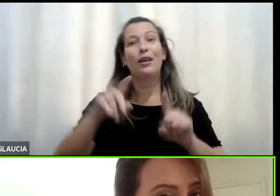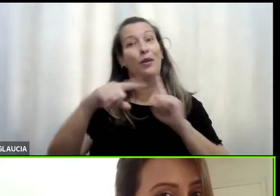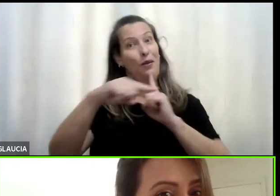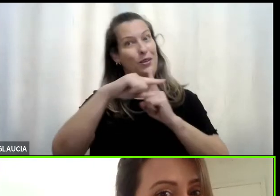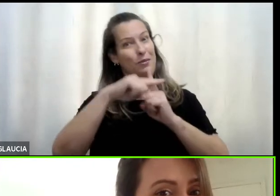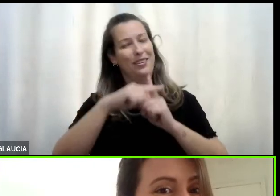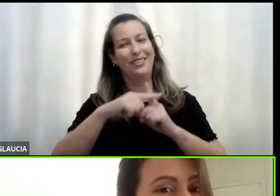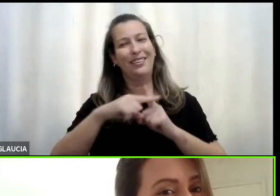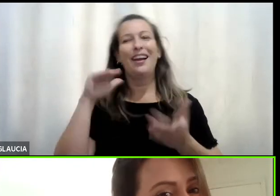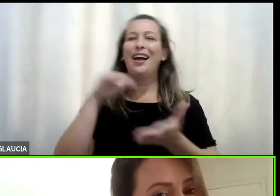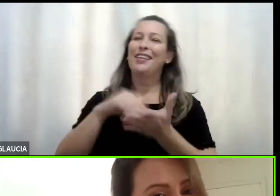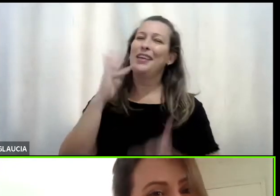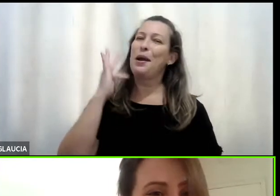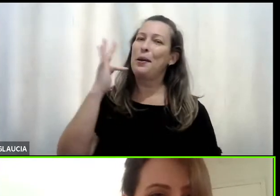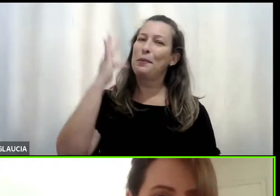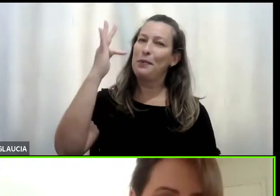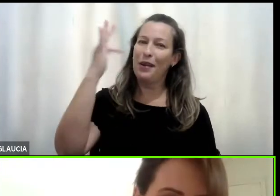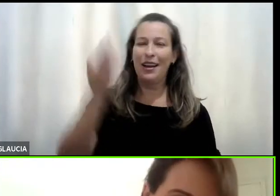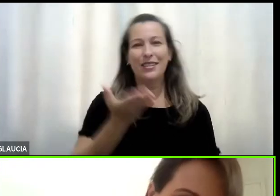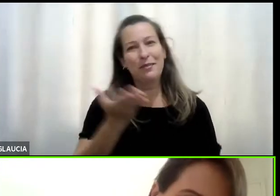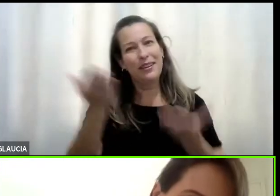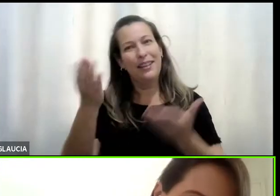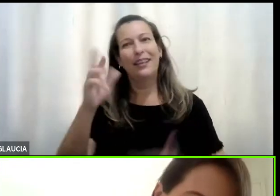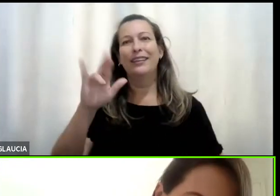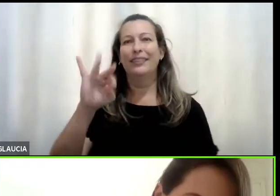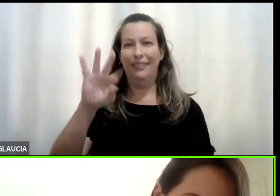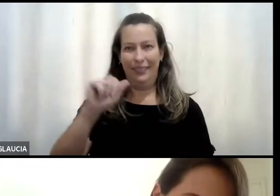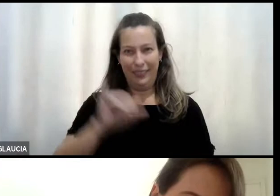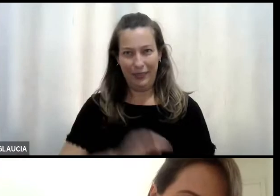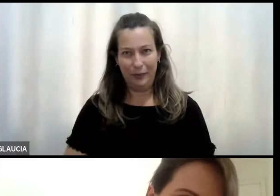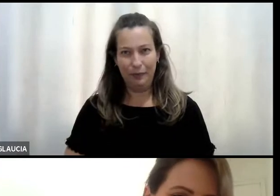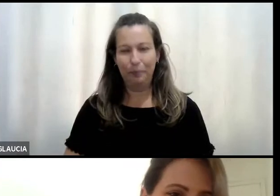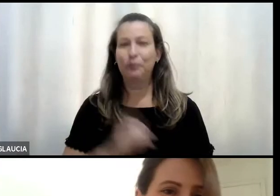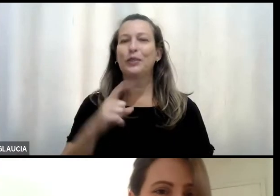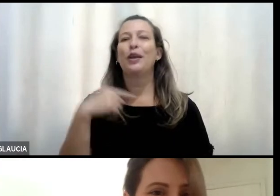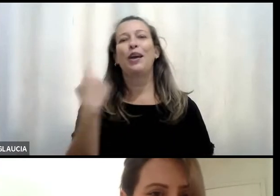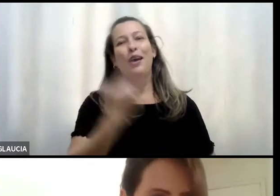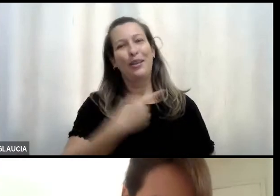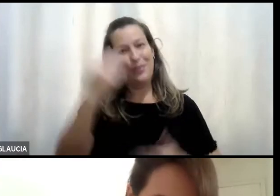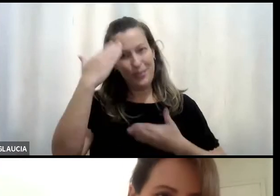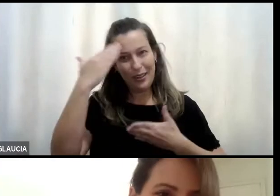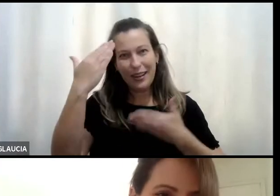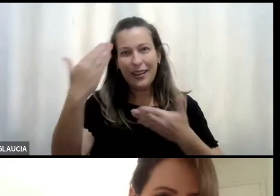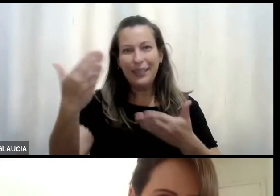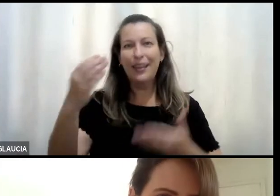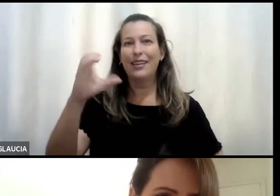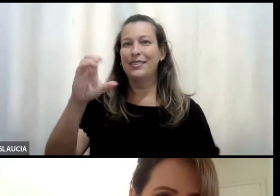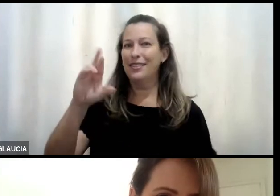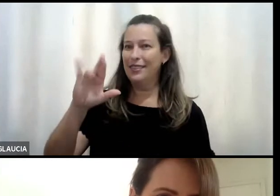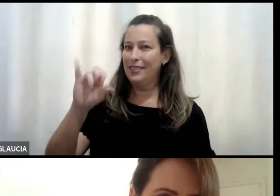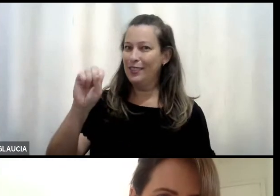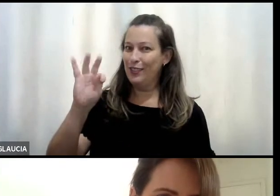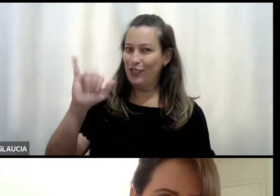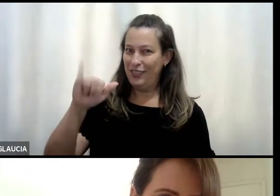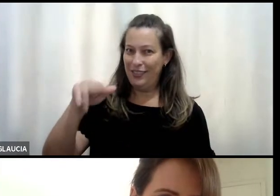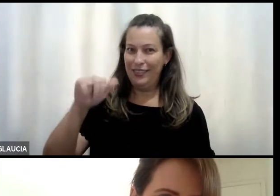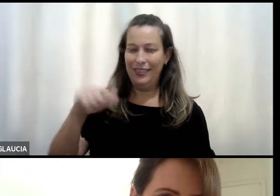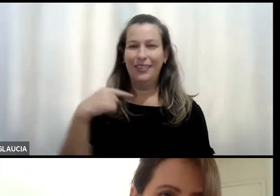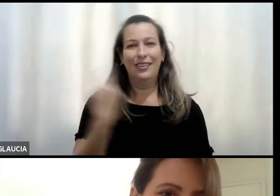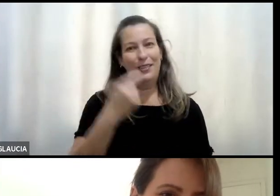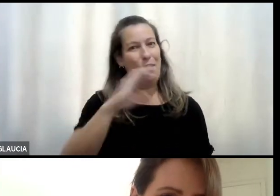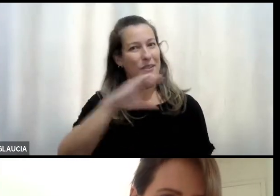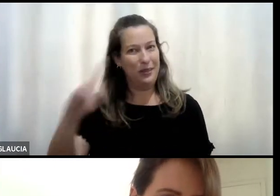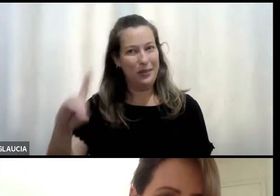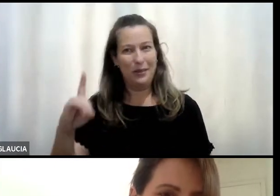próxima, gente. Rita, por gentileza. A gente que agradece, Cristina Araripe, nossa coordenadora